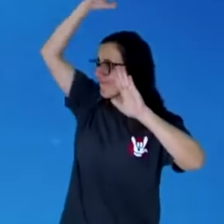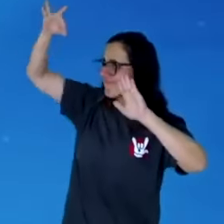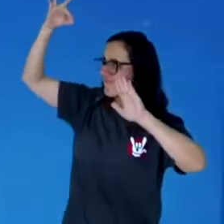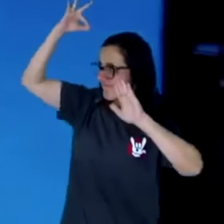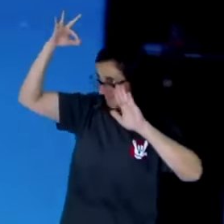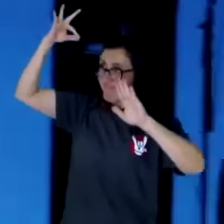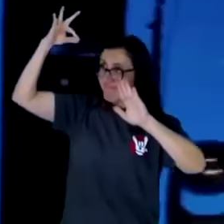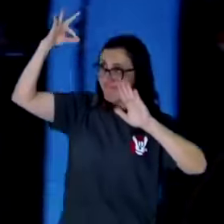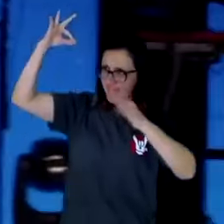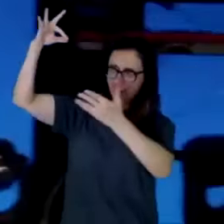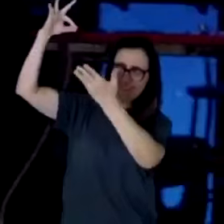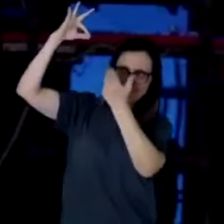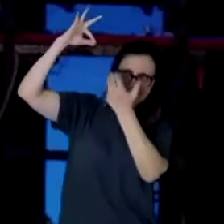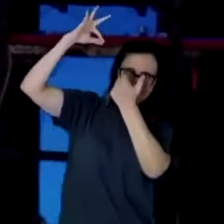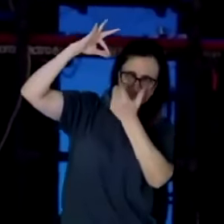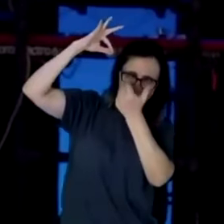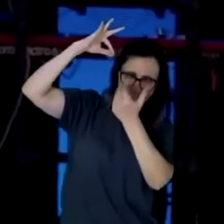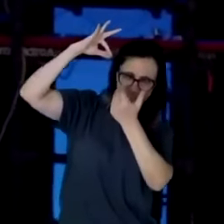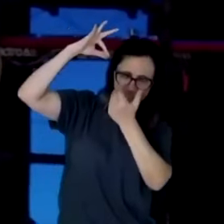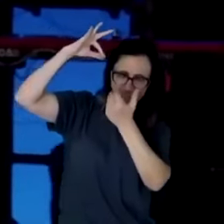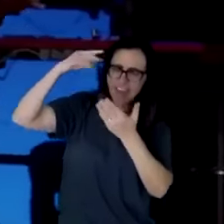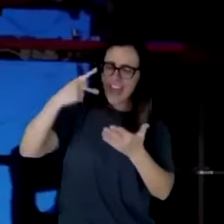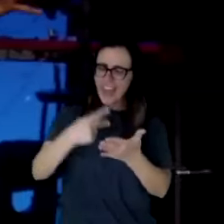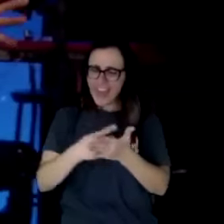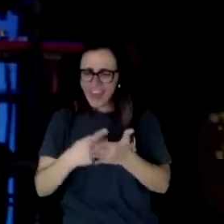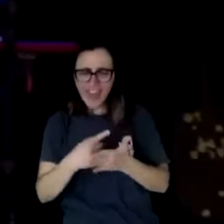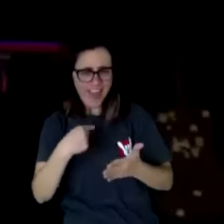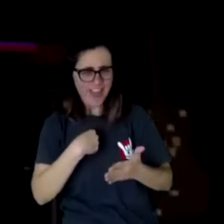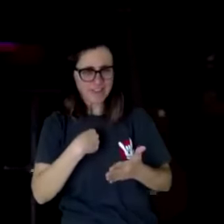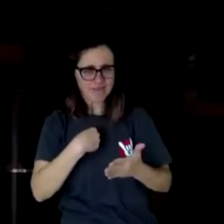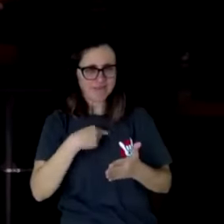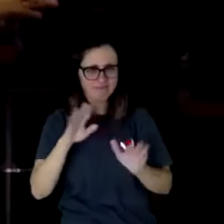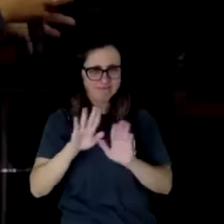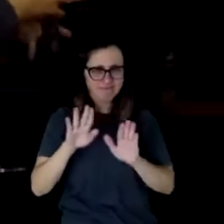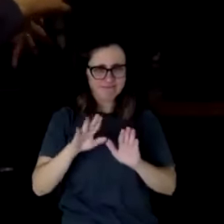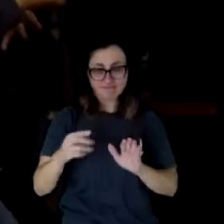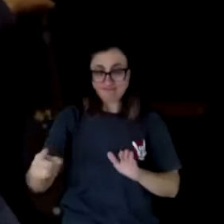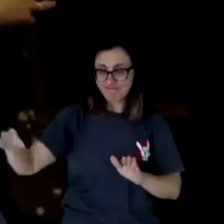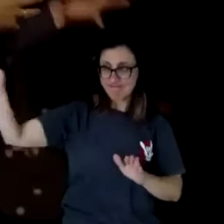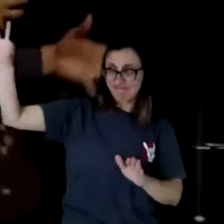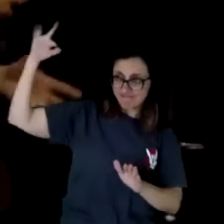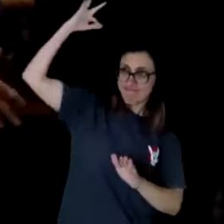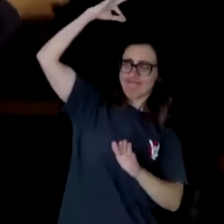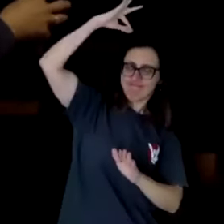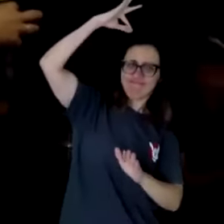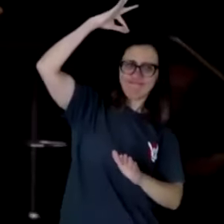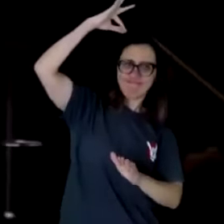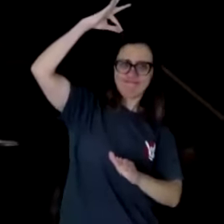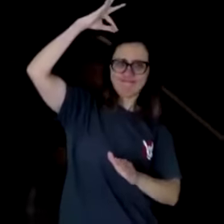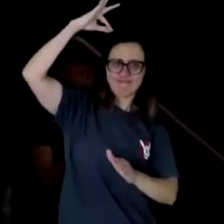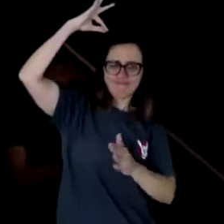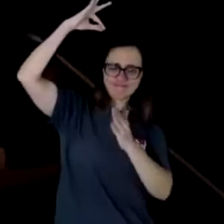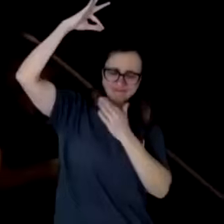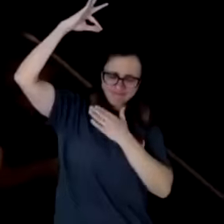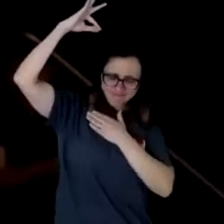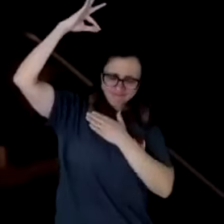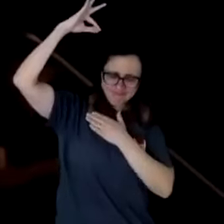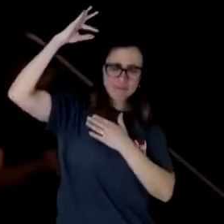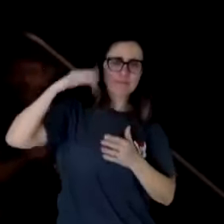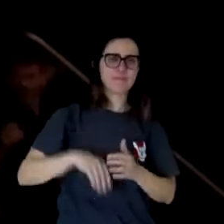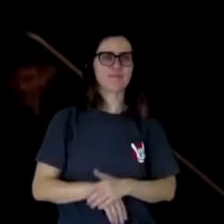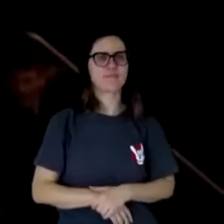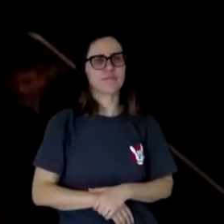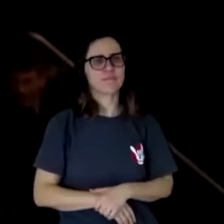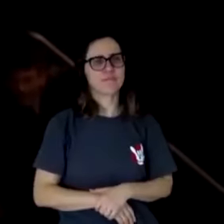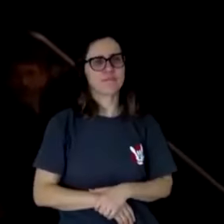erra Amém aí o seu evangelho começa a se converter ao invés de você querer tomar posse das coisas você começa a